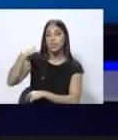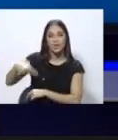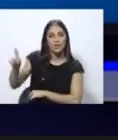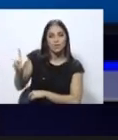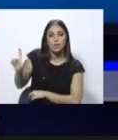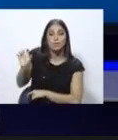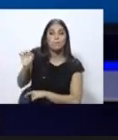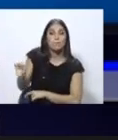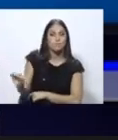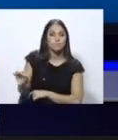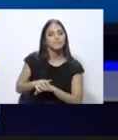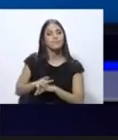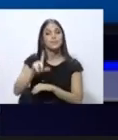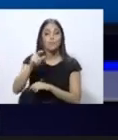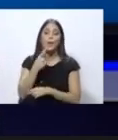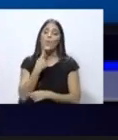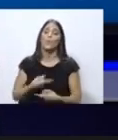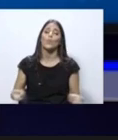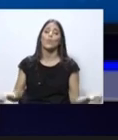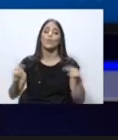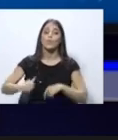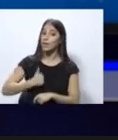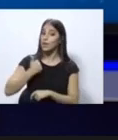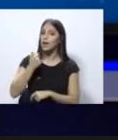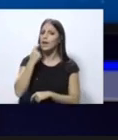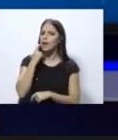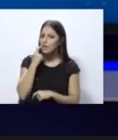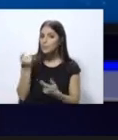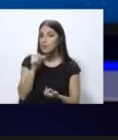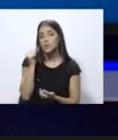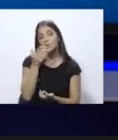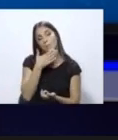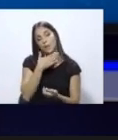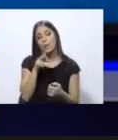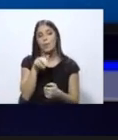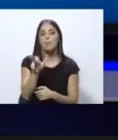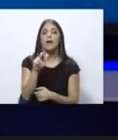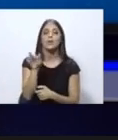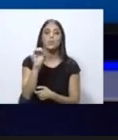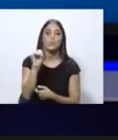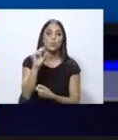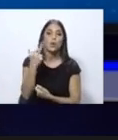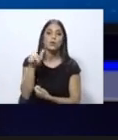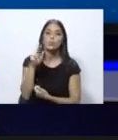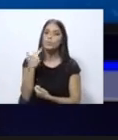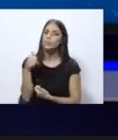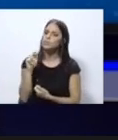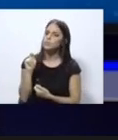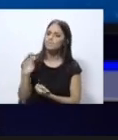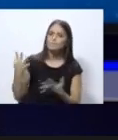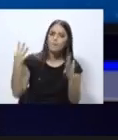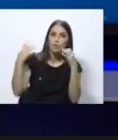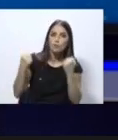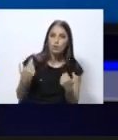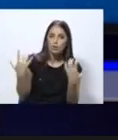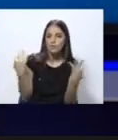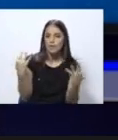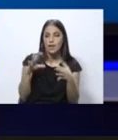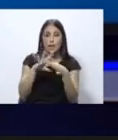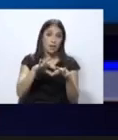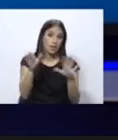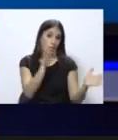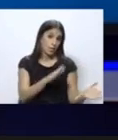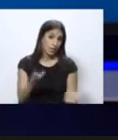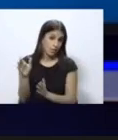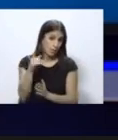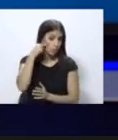uma vez com vitória azul e branca. Amaro Antunes foi então o mais forte nesta edição especial de 2020